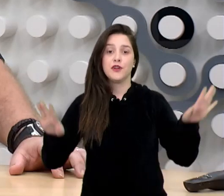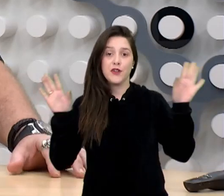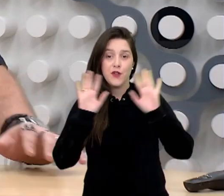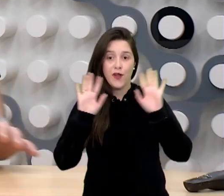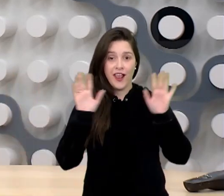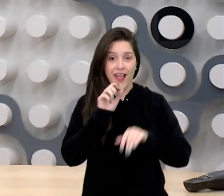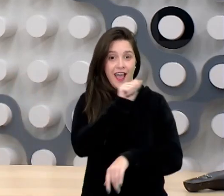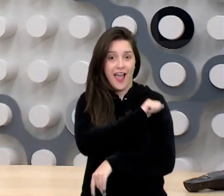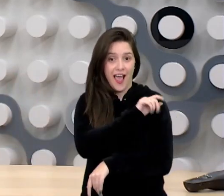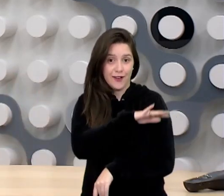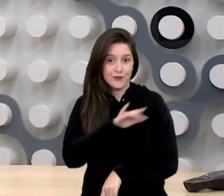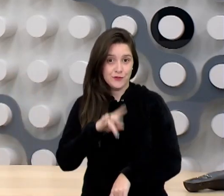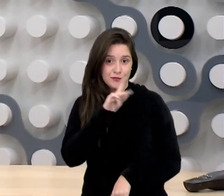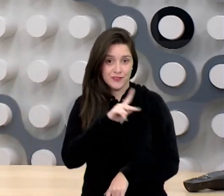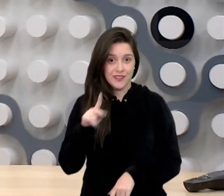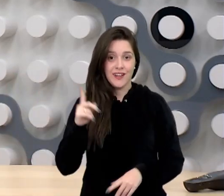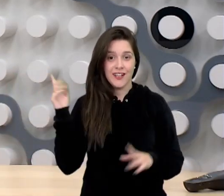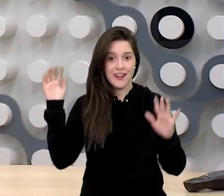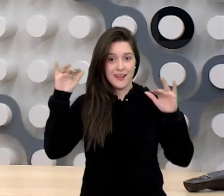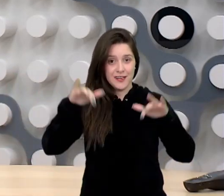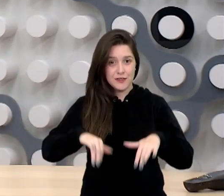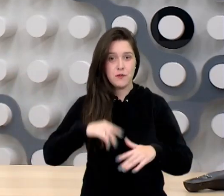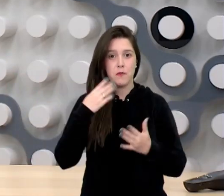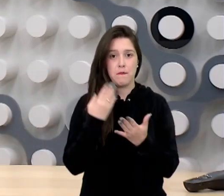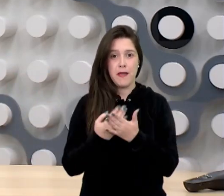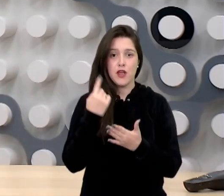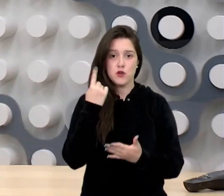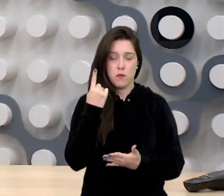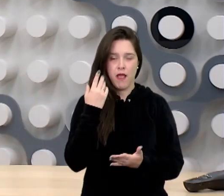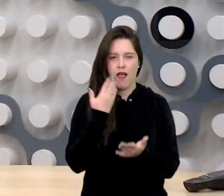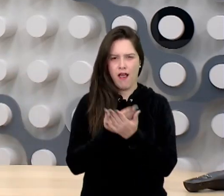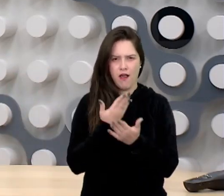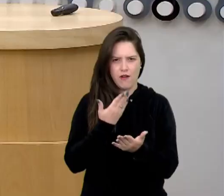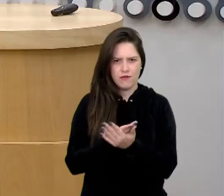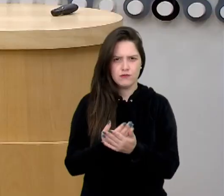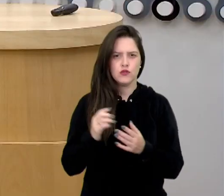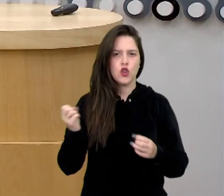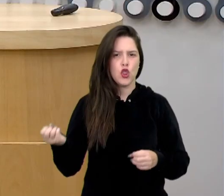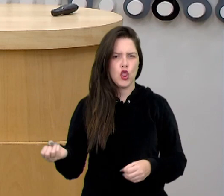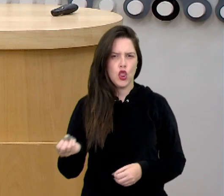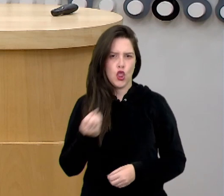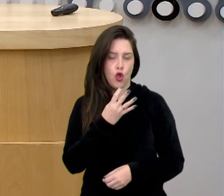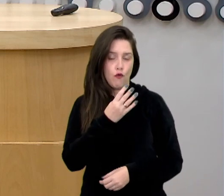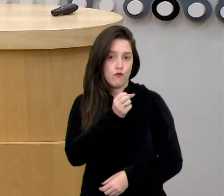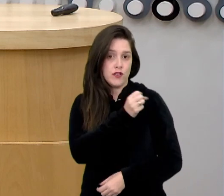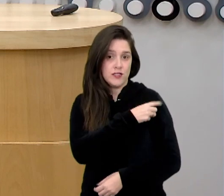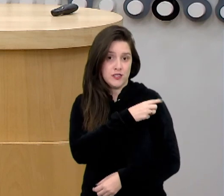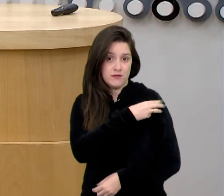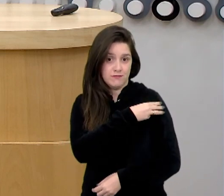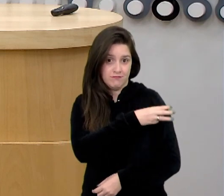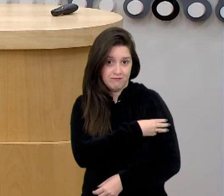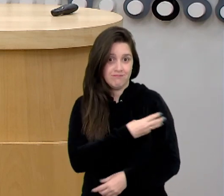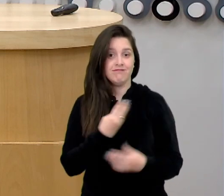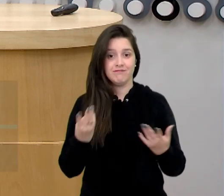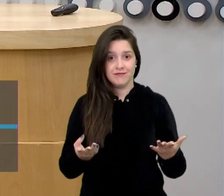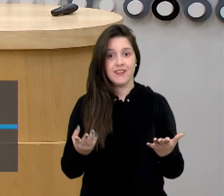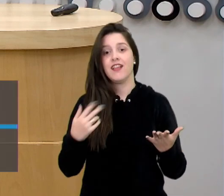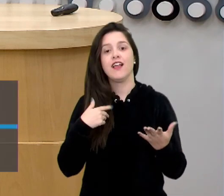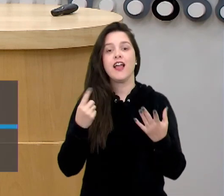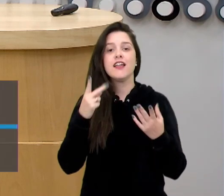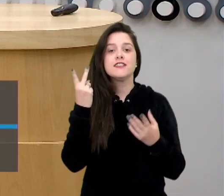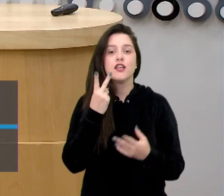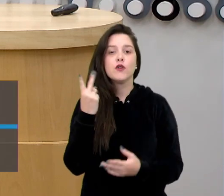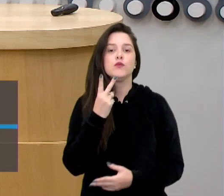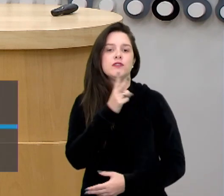Olá, alunos e professores, estamos aqui para mais uma aula do novo ensino médio, né? Aulas aí para a